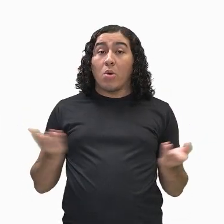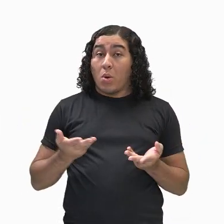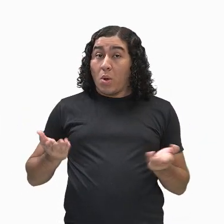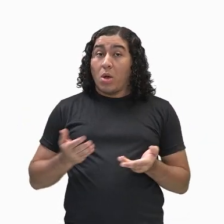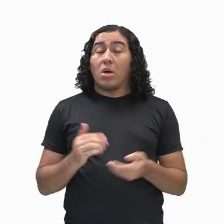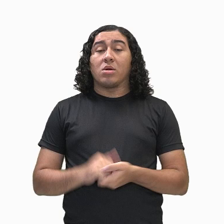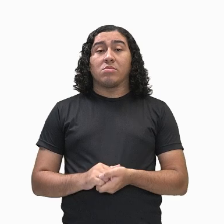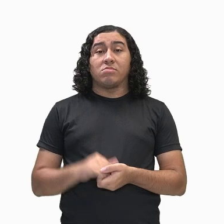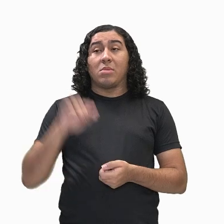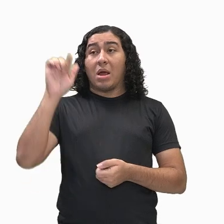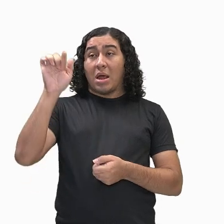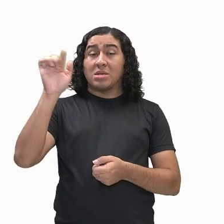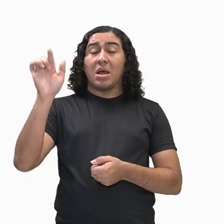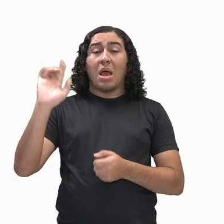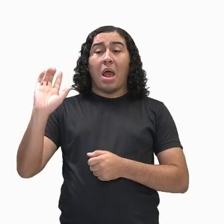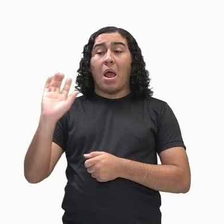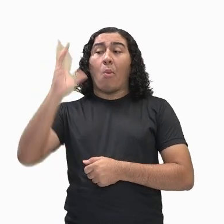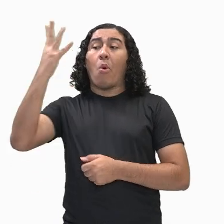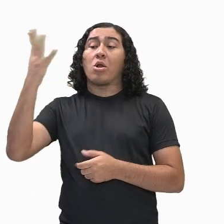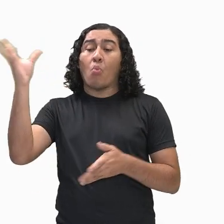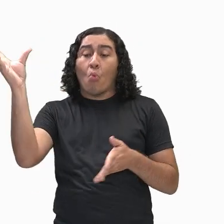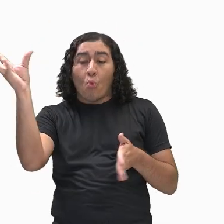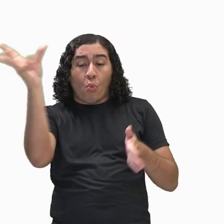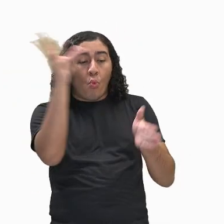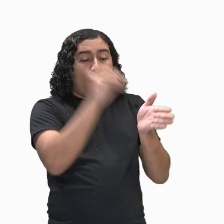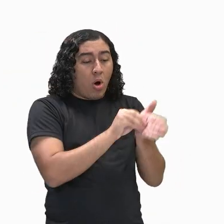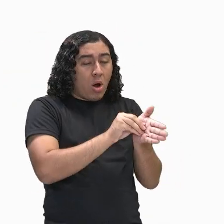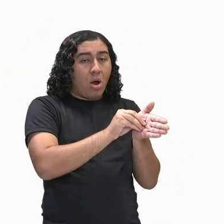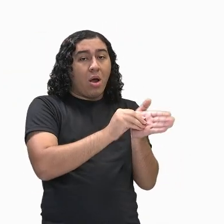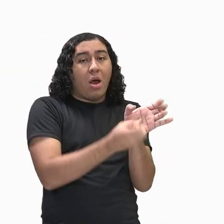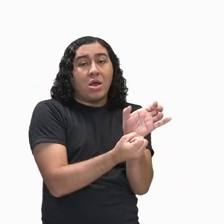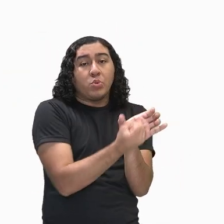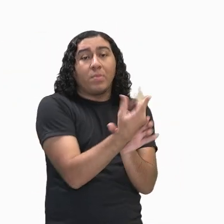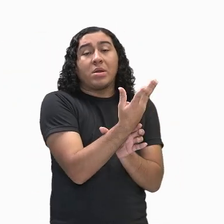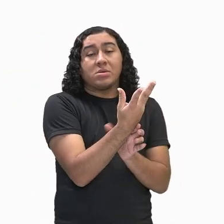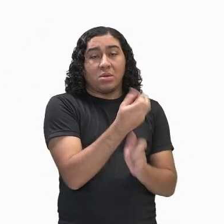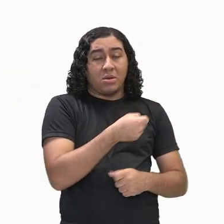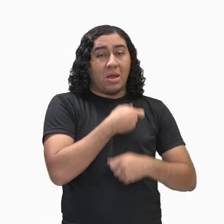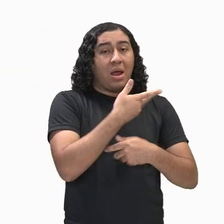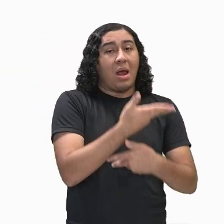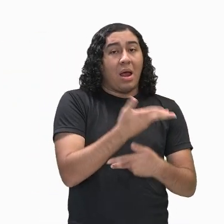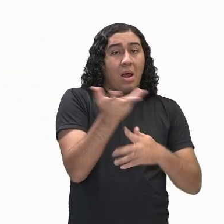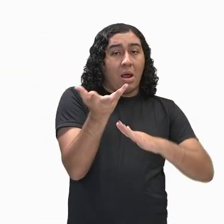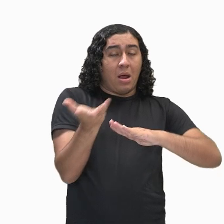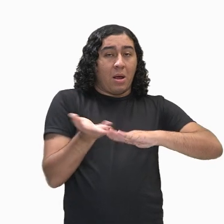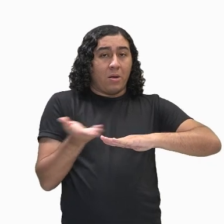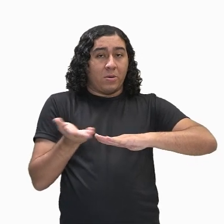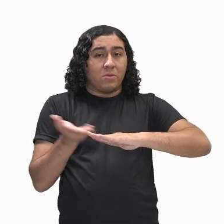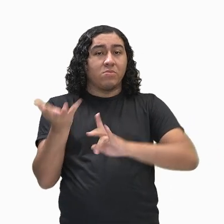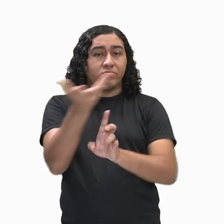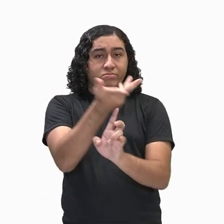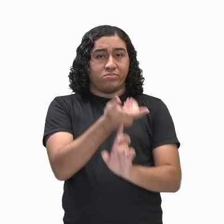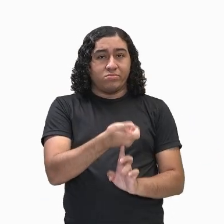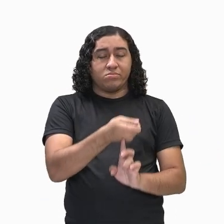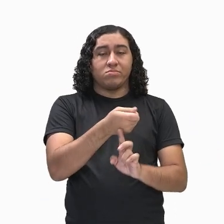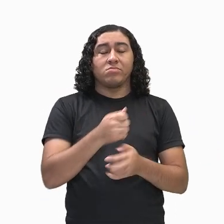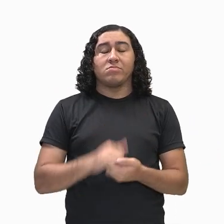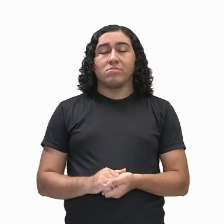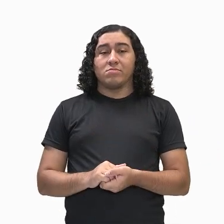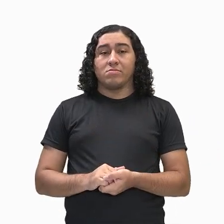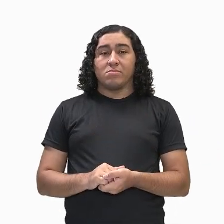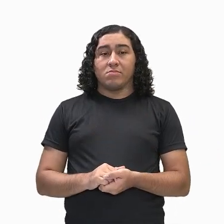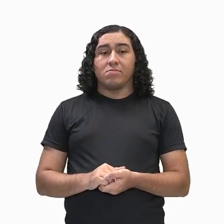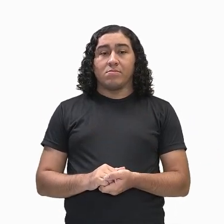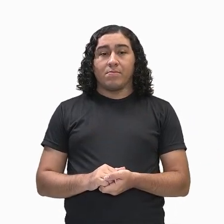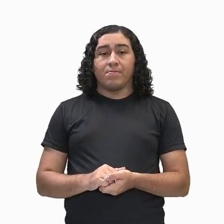são refletidos, tudo isso reflete na arte contemporânea. Então, quando eu estou falando de arte contemporânea, eu